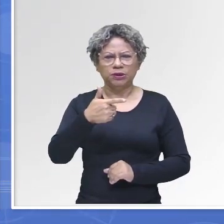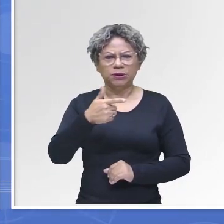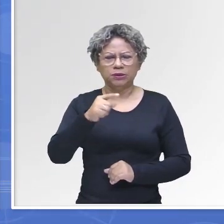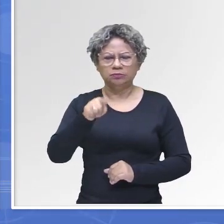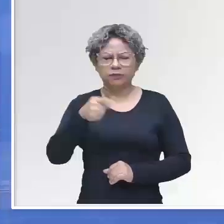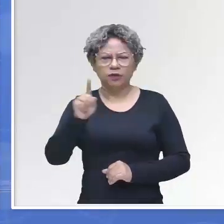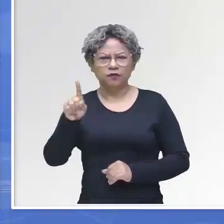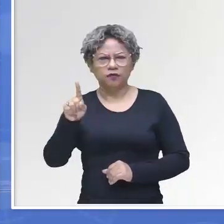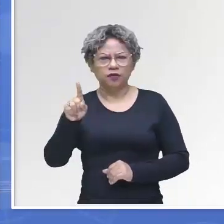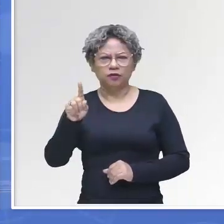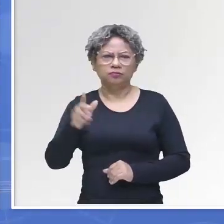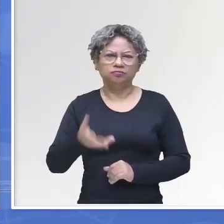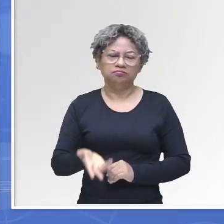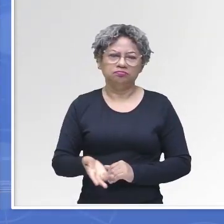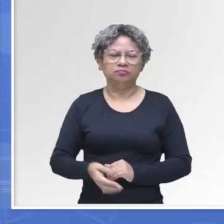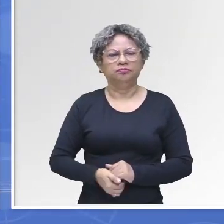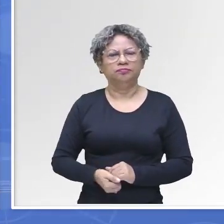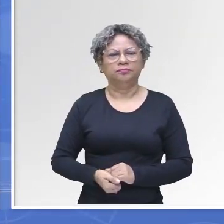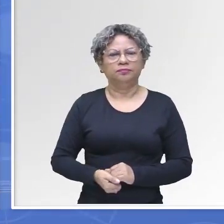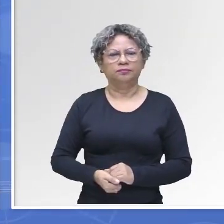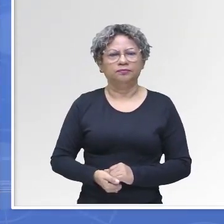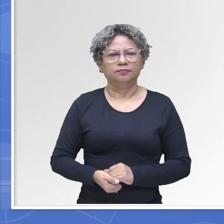É,